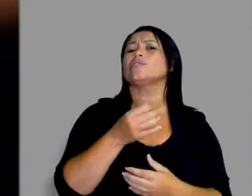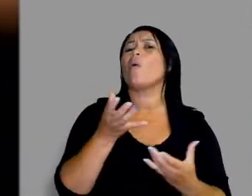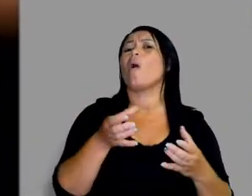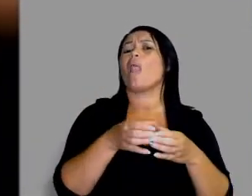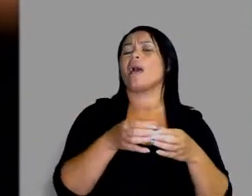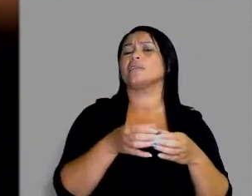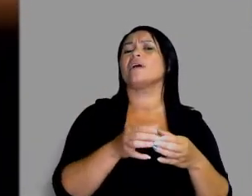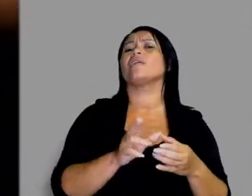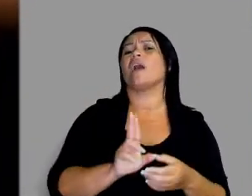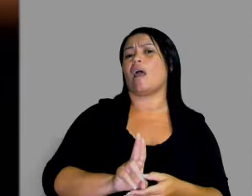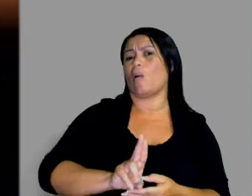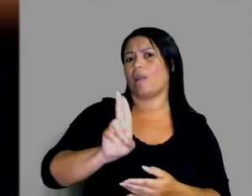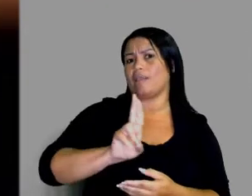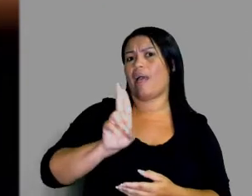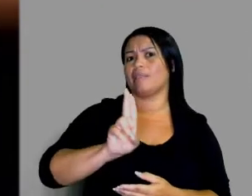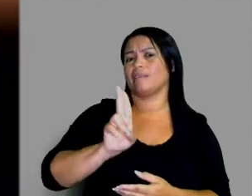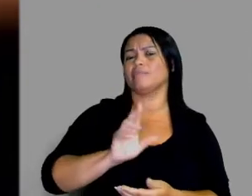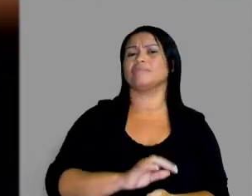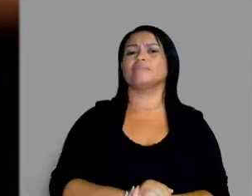classe? Unidade, não é isso?